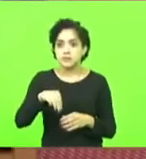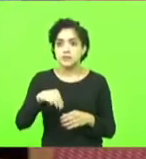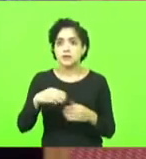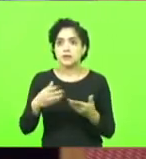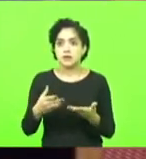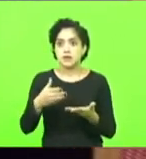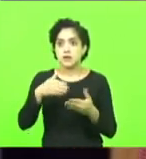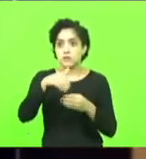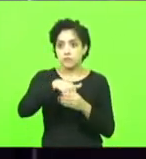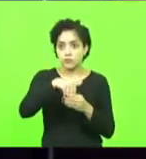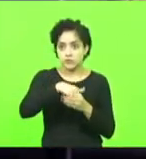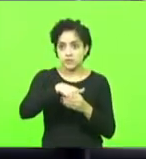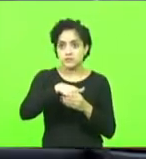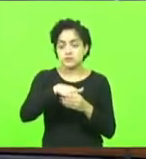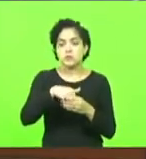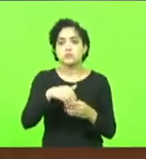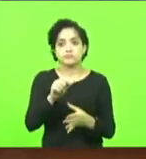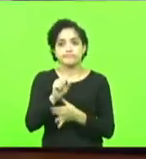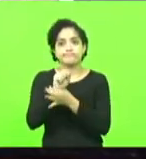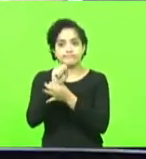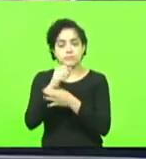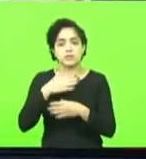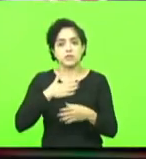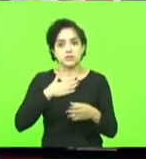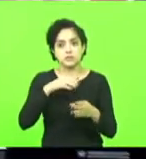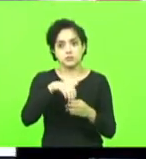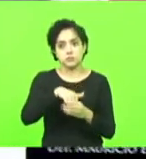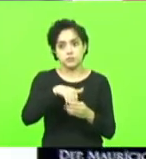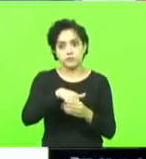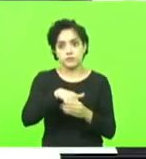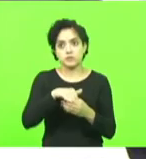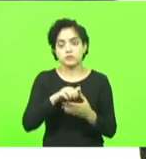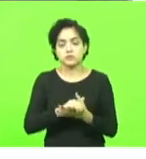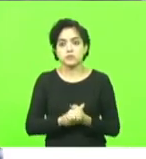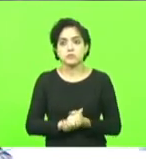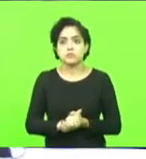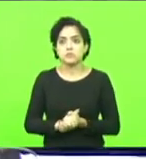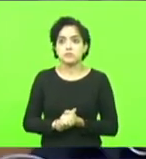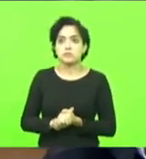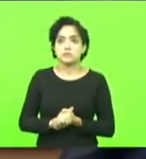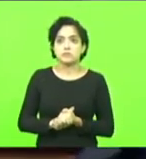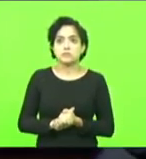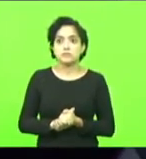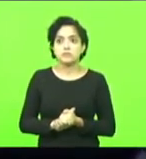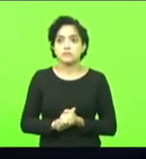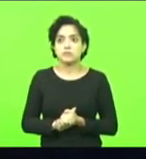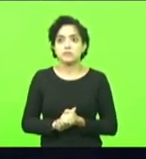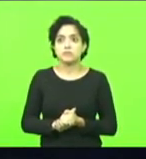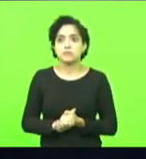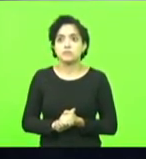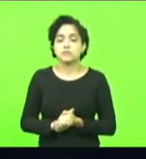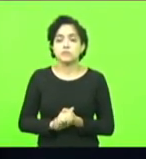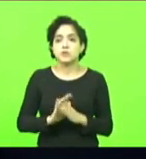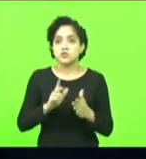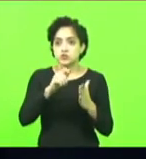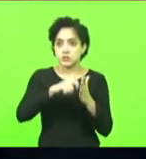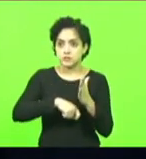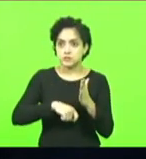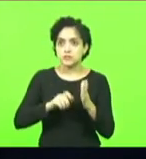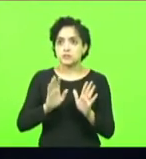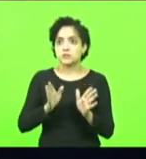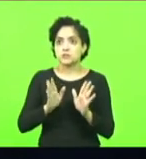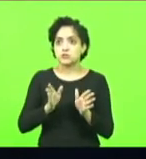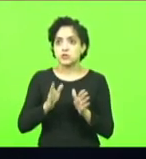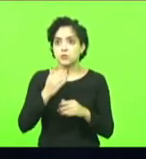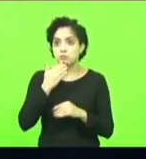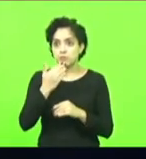Votação linear, garante meu voto lá, está garantido o voto. Márcio Machado, já assinei com o deputado Gessé aqui o